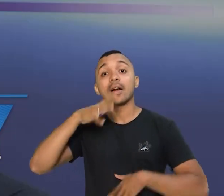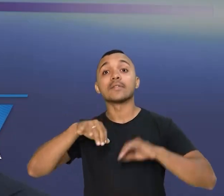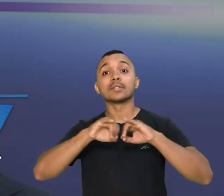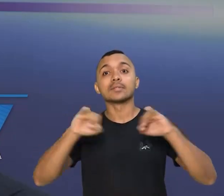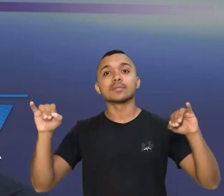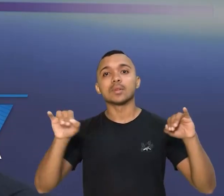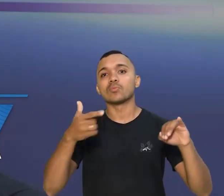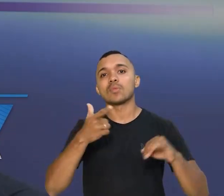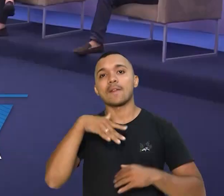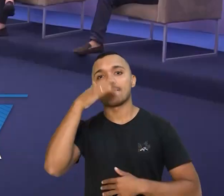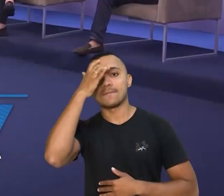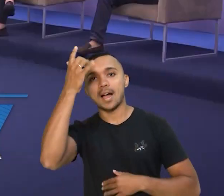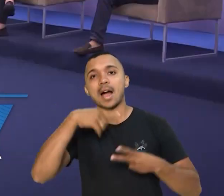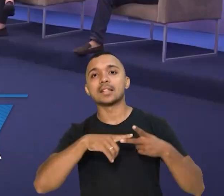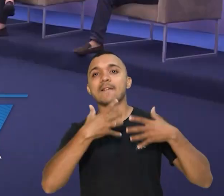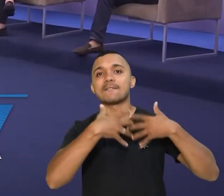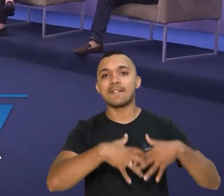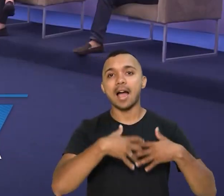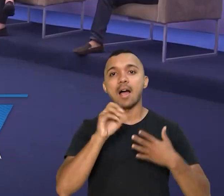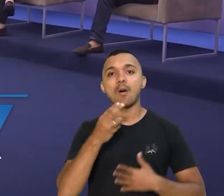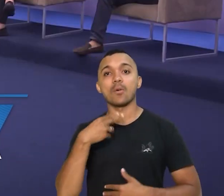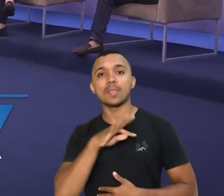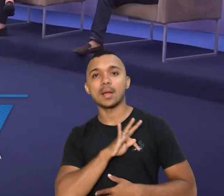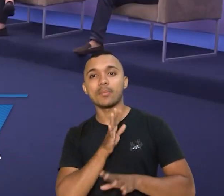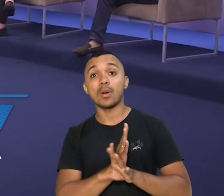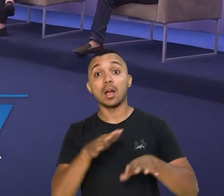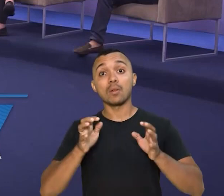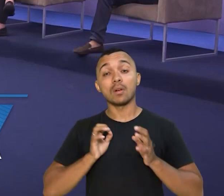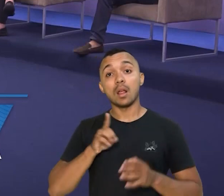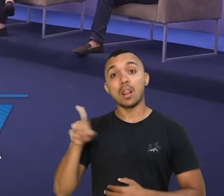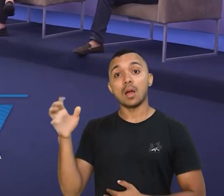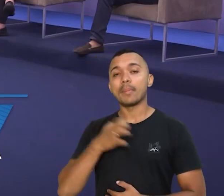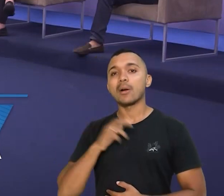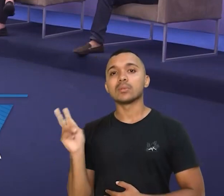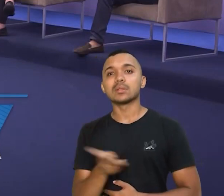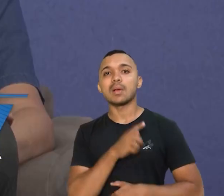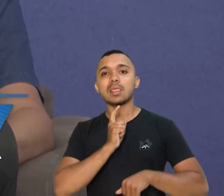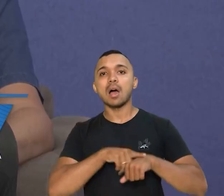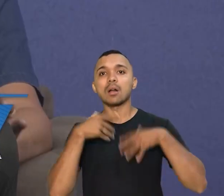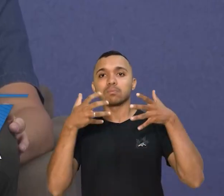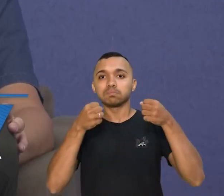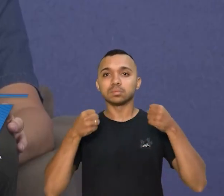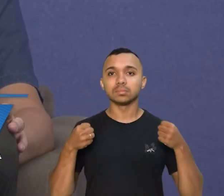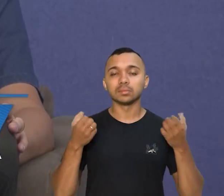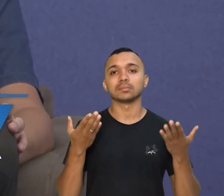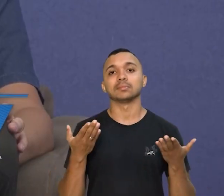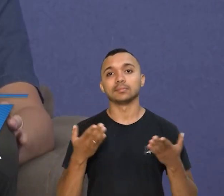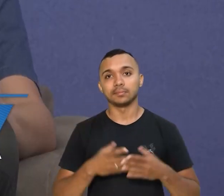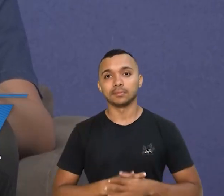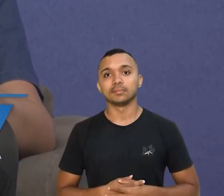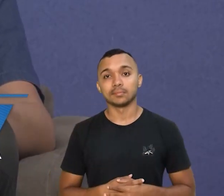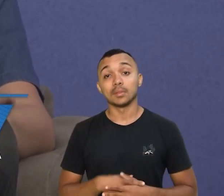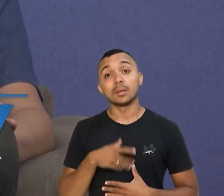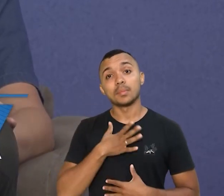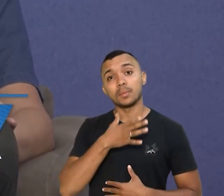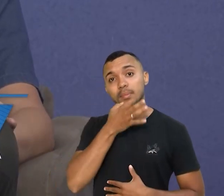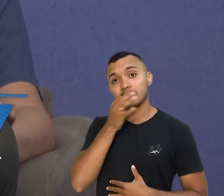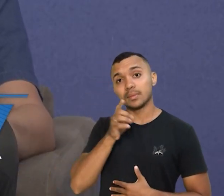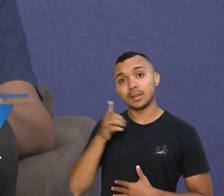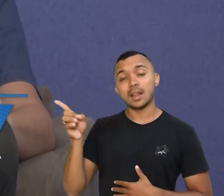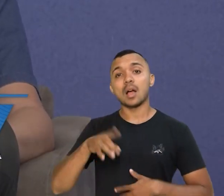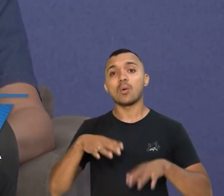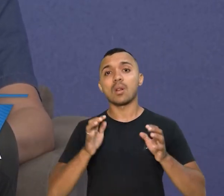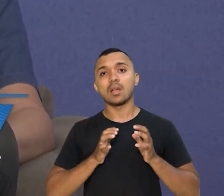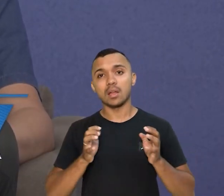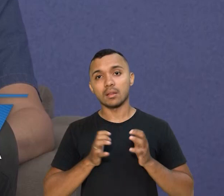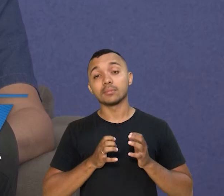ser fácil para o VAR, nem para o árbitro, afinal de contas o goleiro do Bahia pegou a bola de cabeça na dividida com o Guilherme, para mim o goleiro do Bahia não